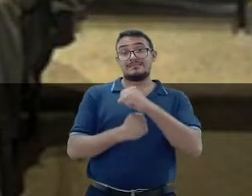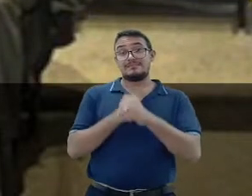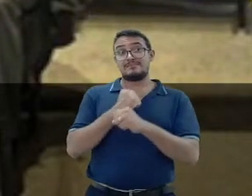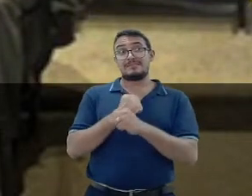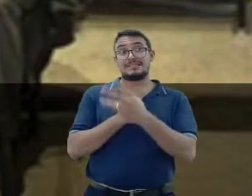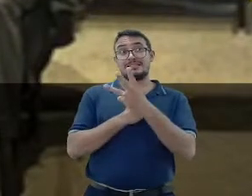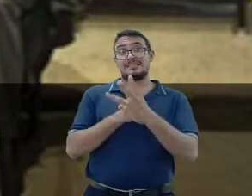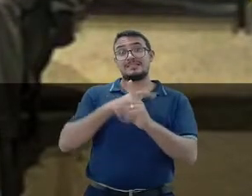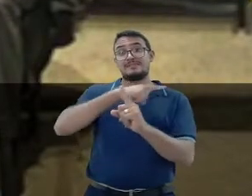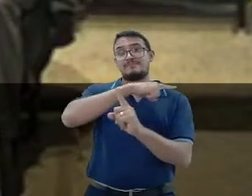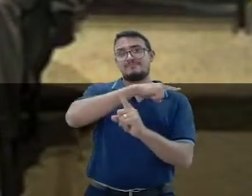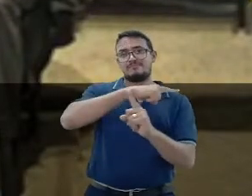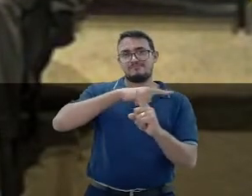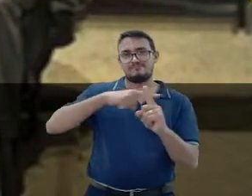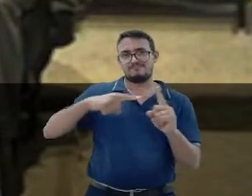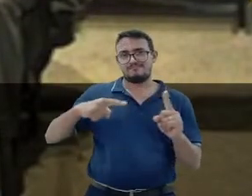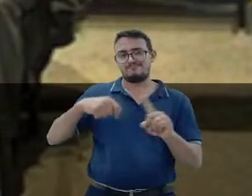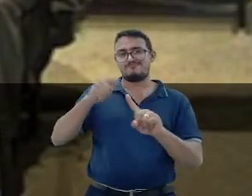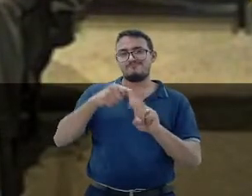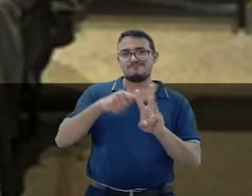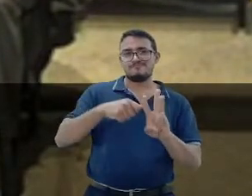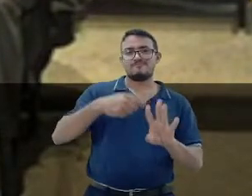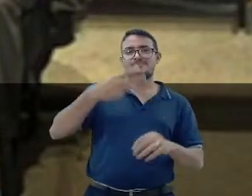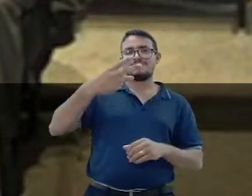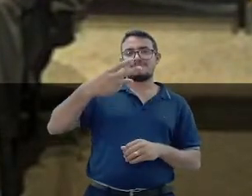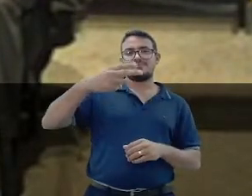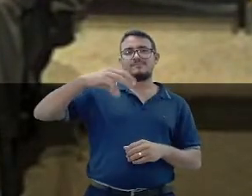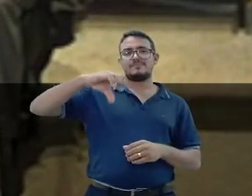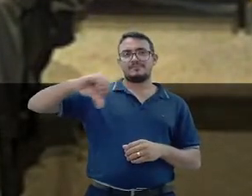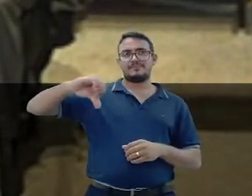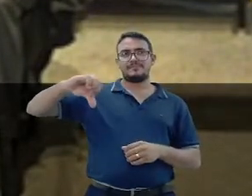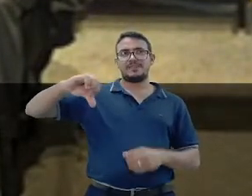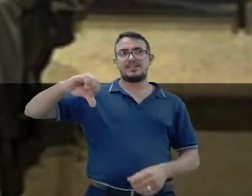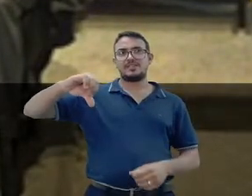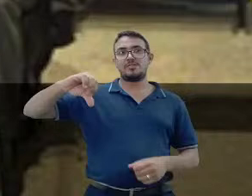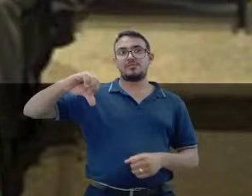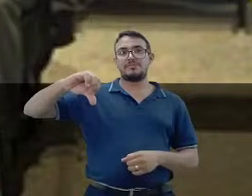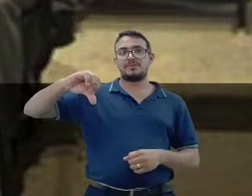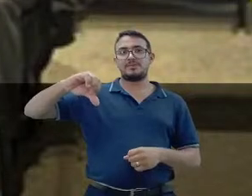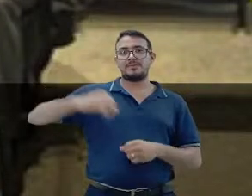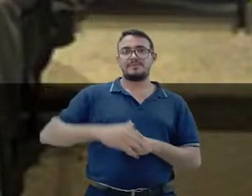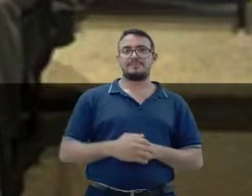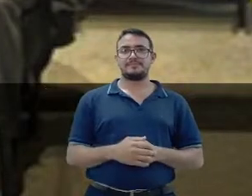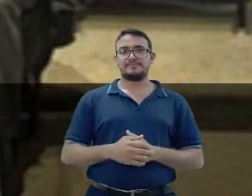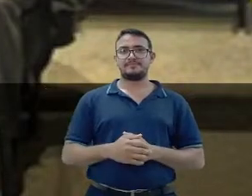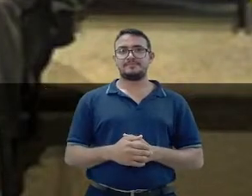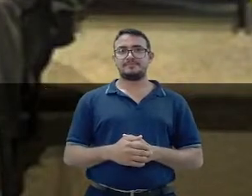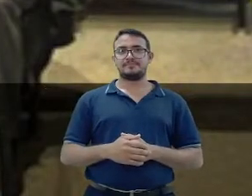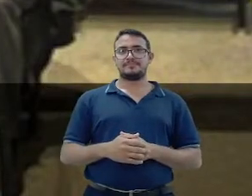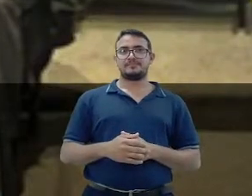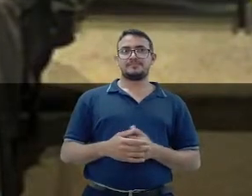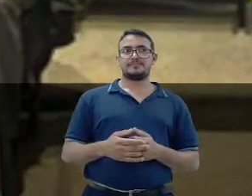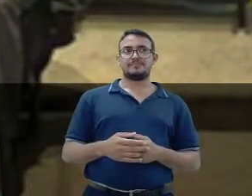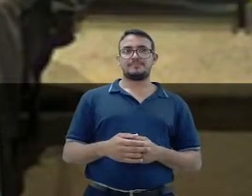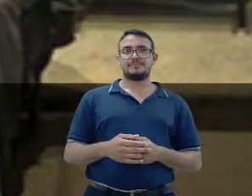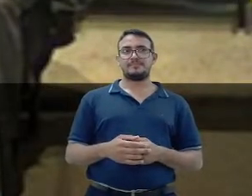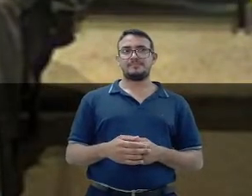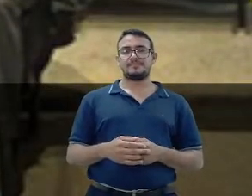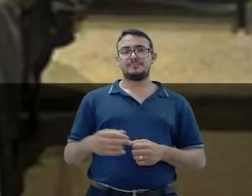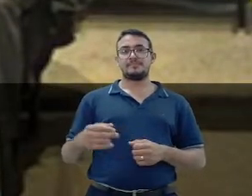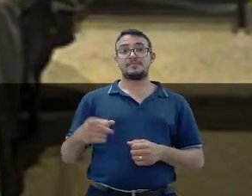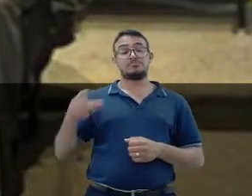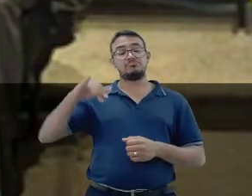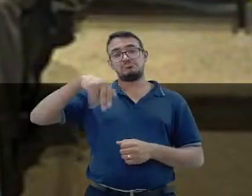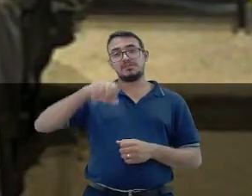39 meses que a ré deixou esta trabalhadora ao relento, ao alvitre do